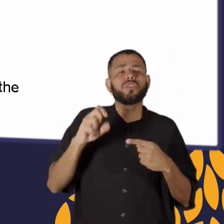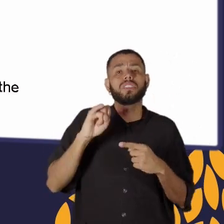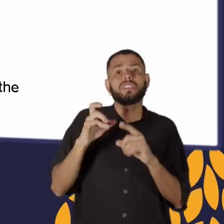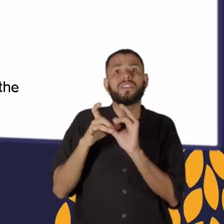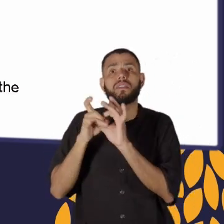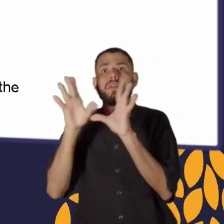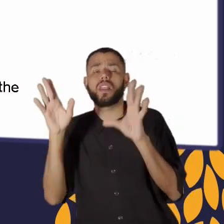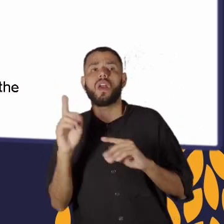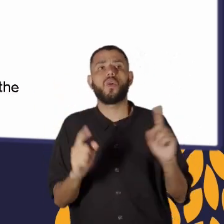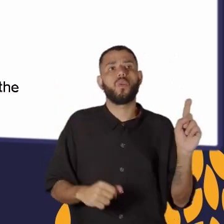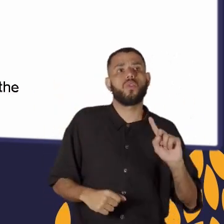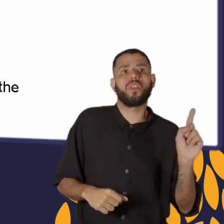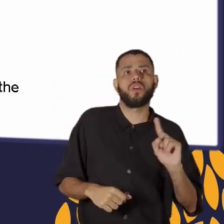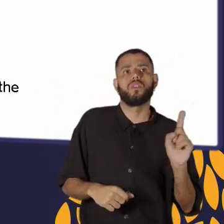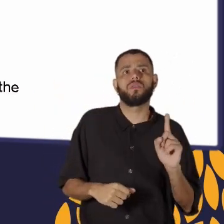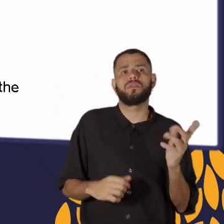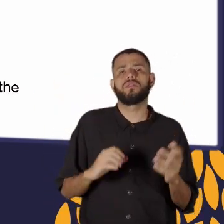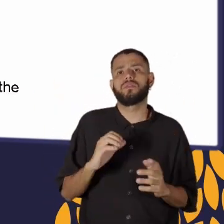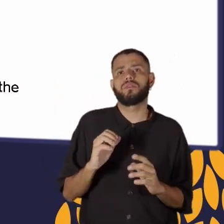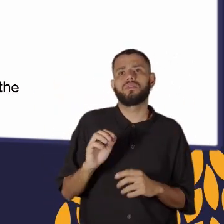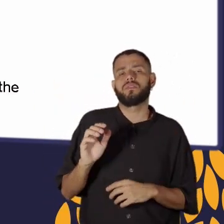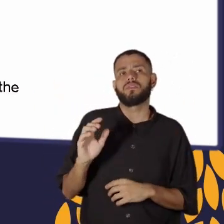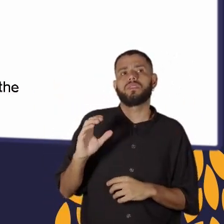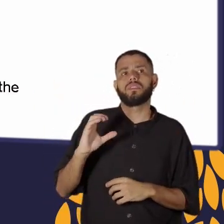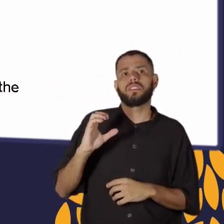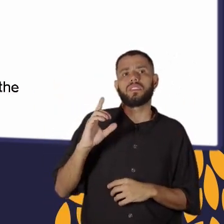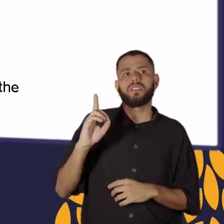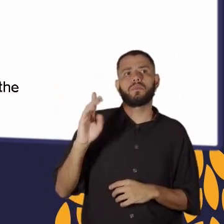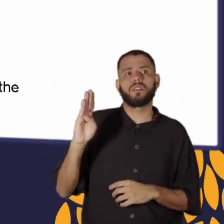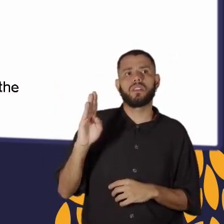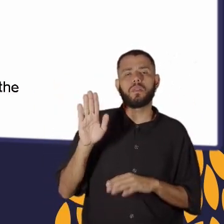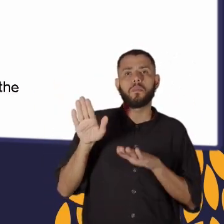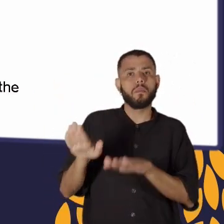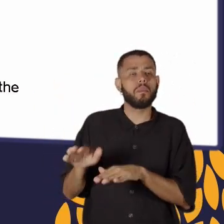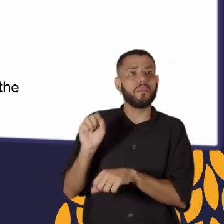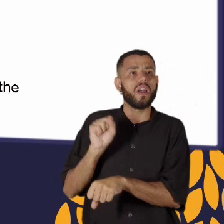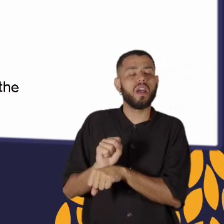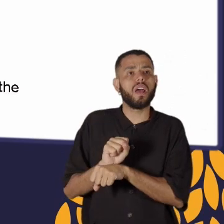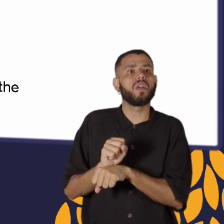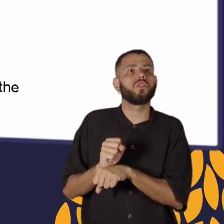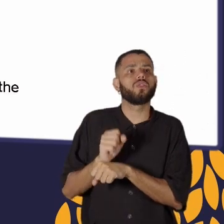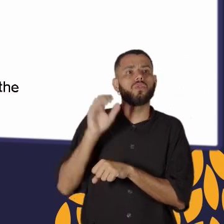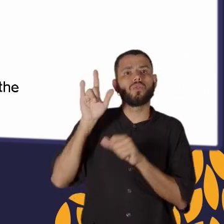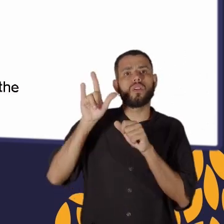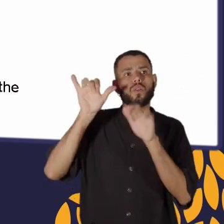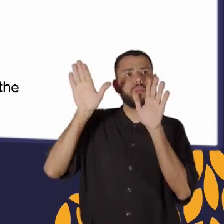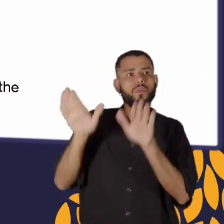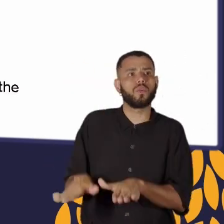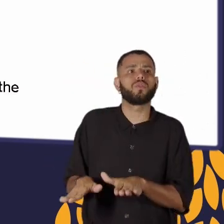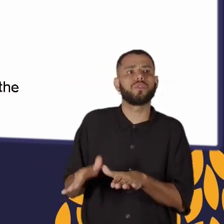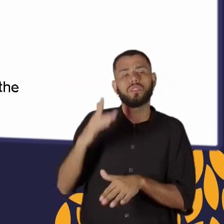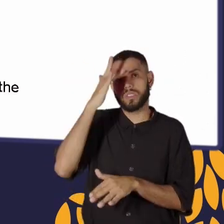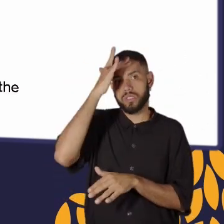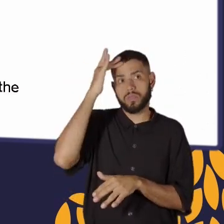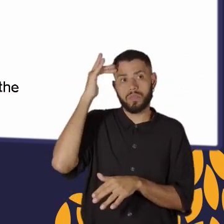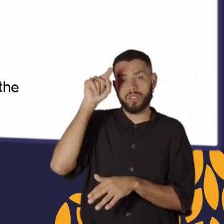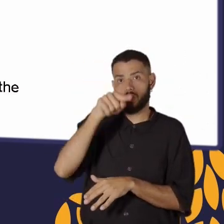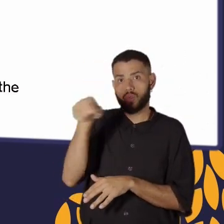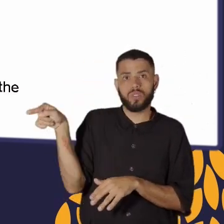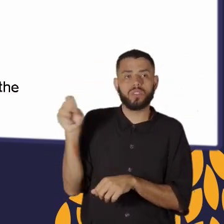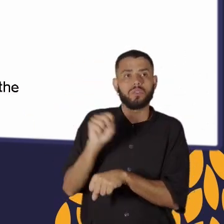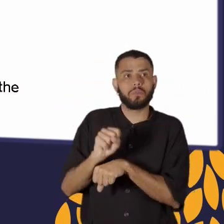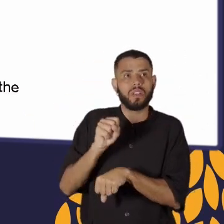não vão liberar a carga de canabidiol, que está aqui parado no aeroporto e que os pacientes estão esperando. Mas, enfim, né, sem